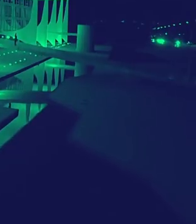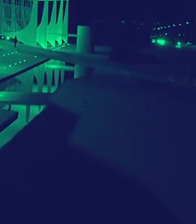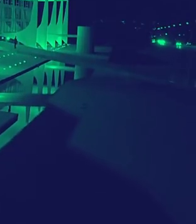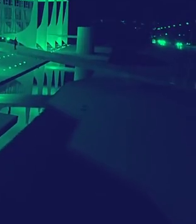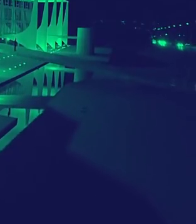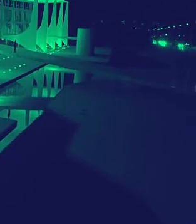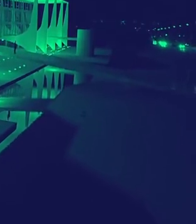e a TV federal.